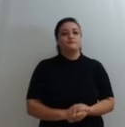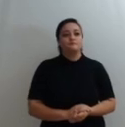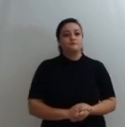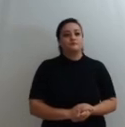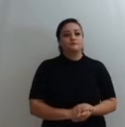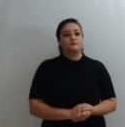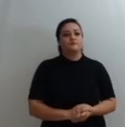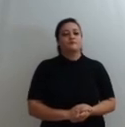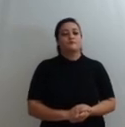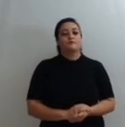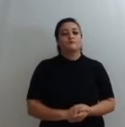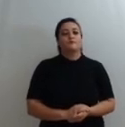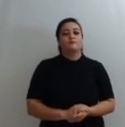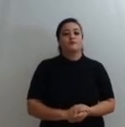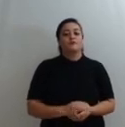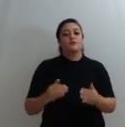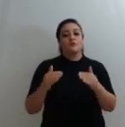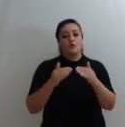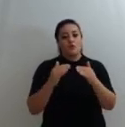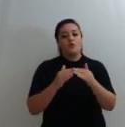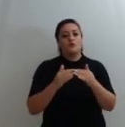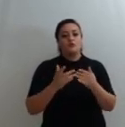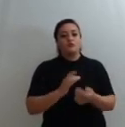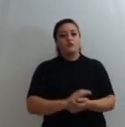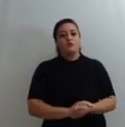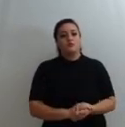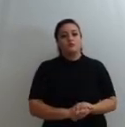concordou, se salvo engano. Sim.